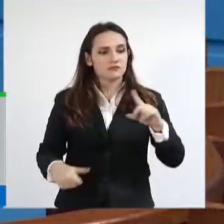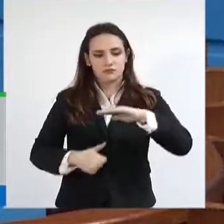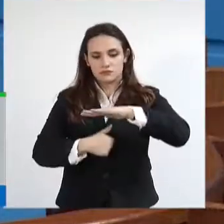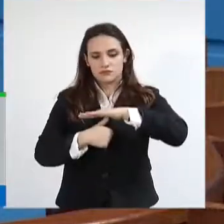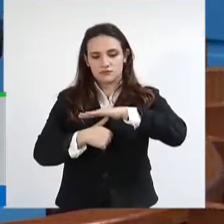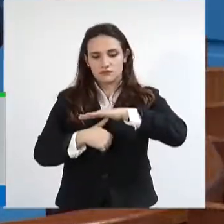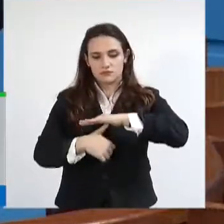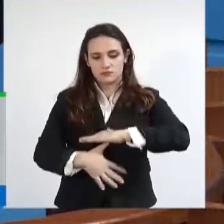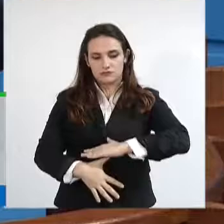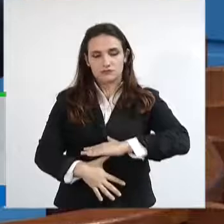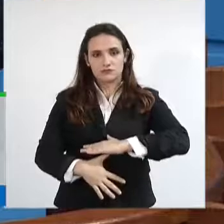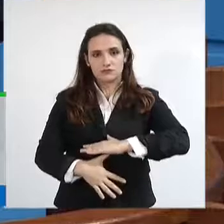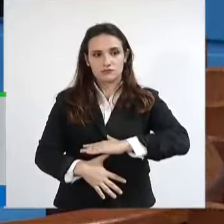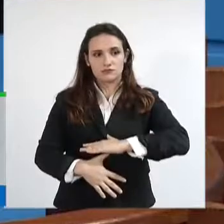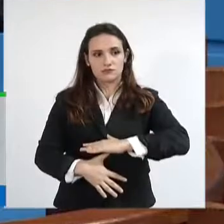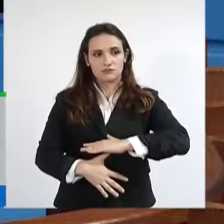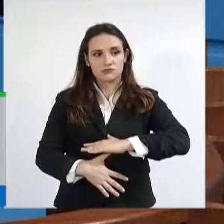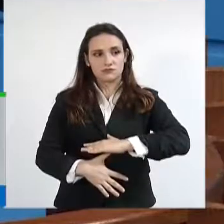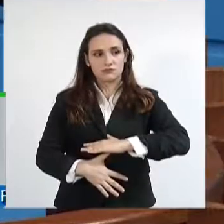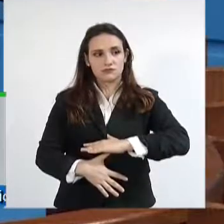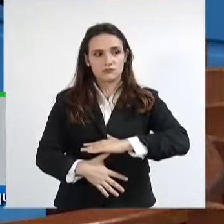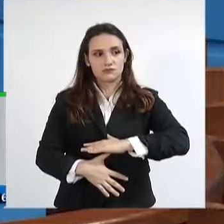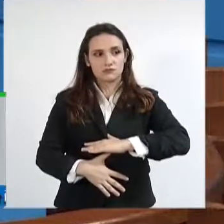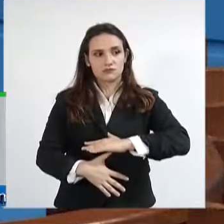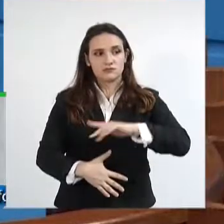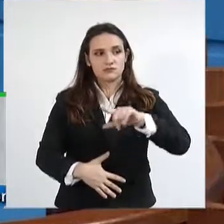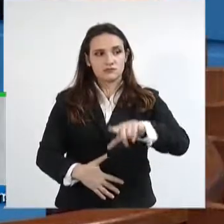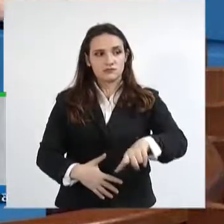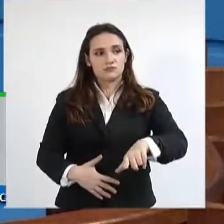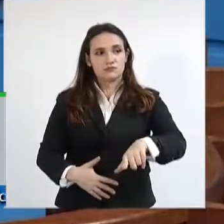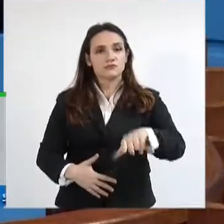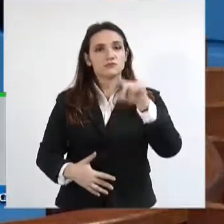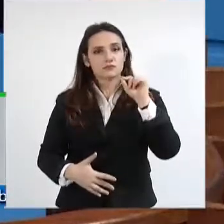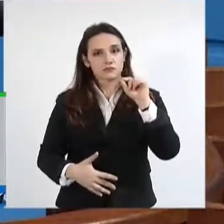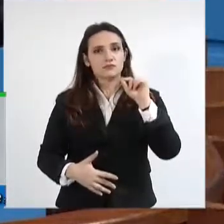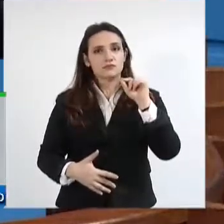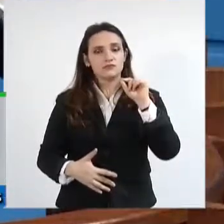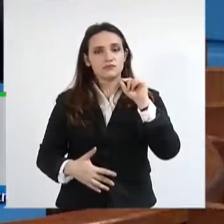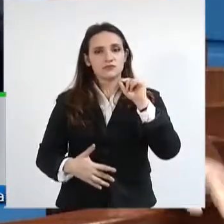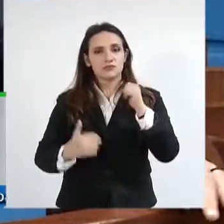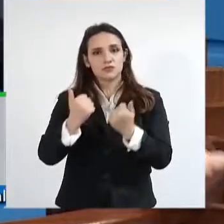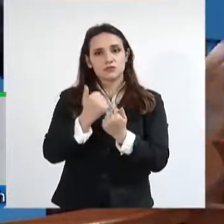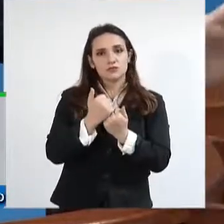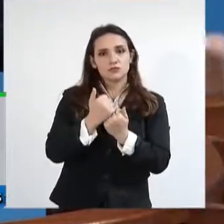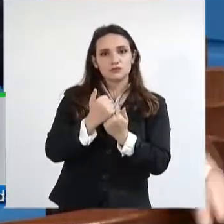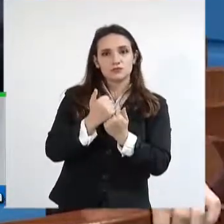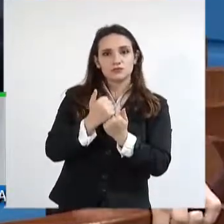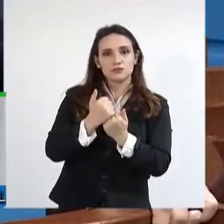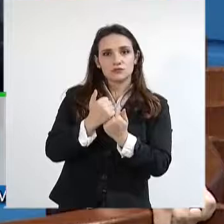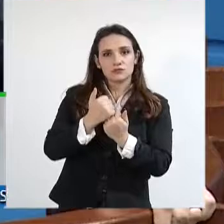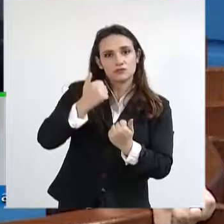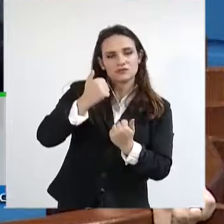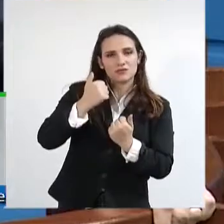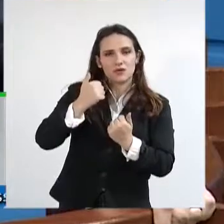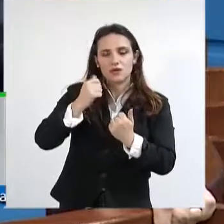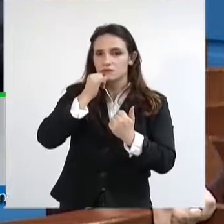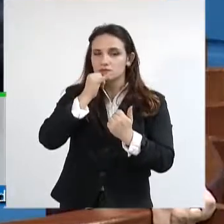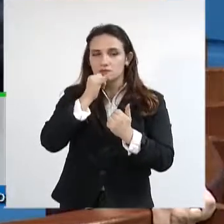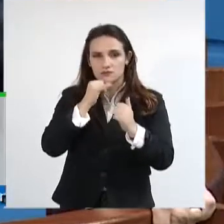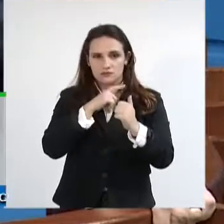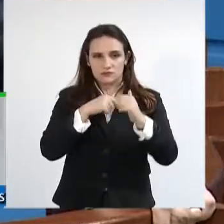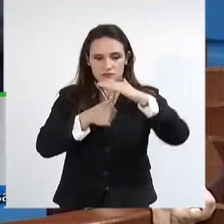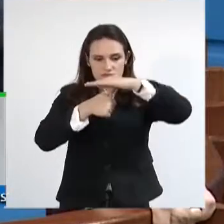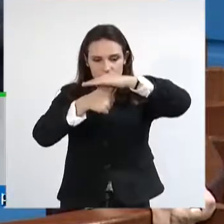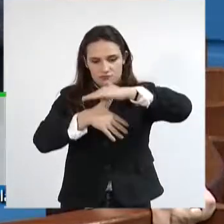das universidades de nomearem os pró-reitores, os cargos de confiança nas universidades. Proíbe.